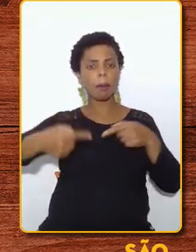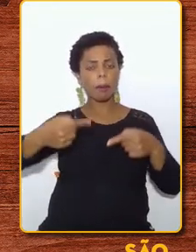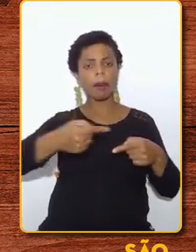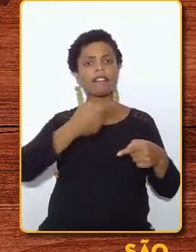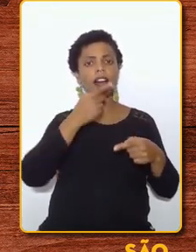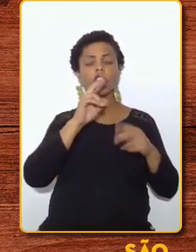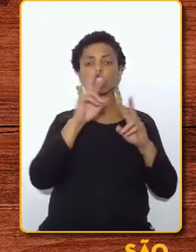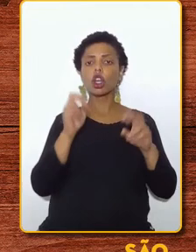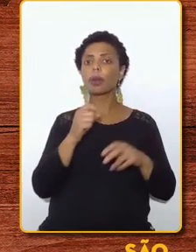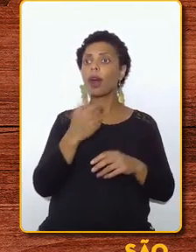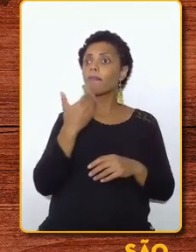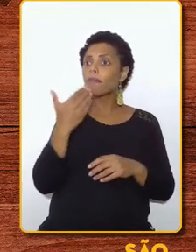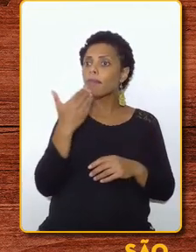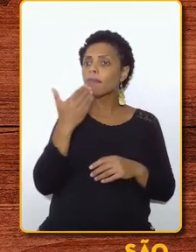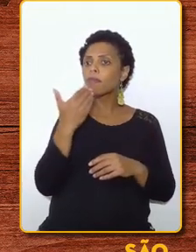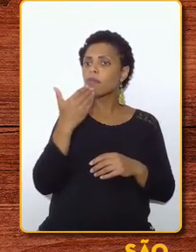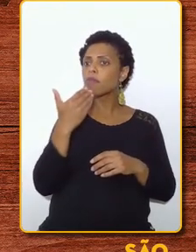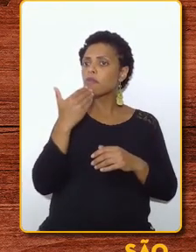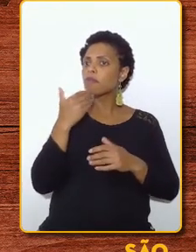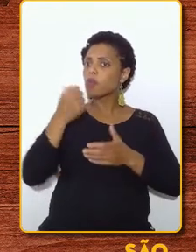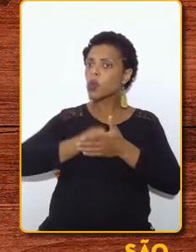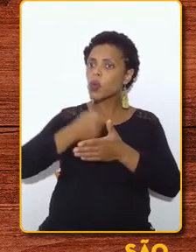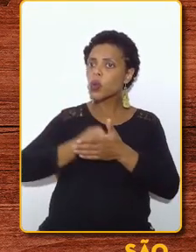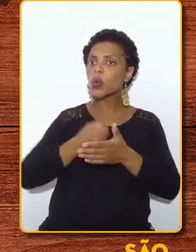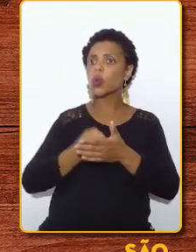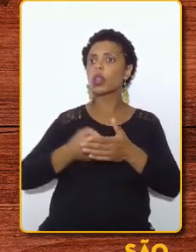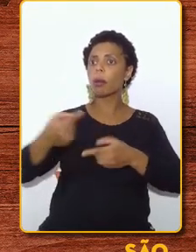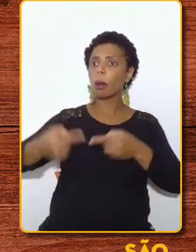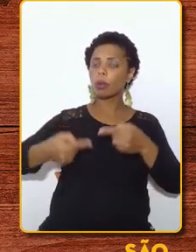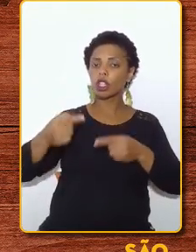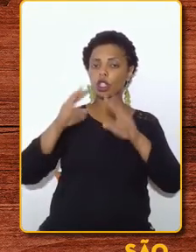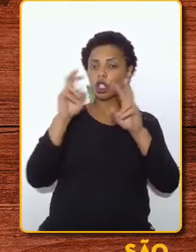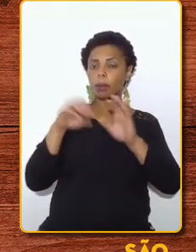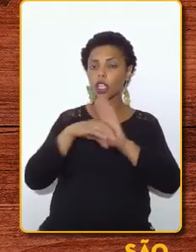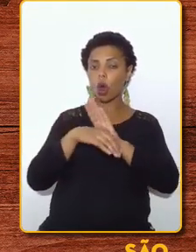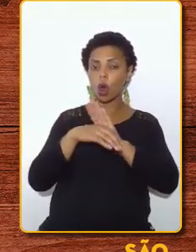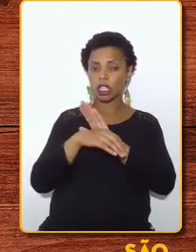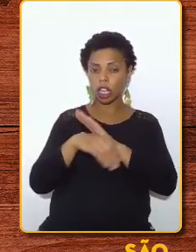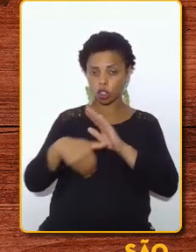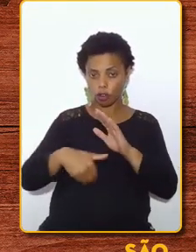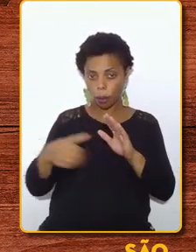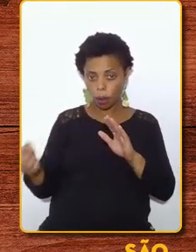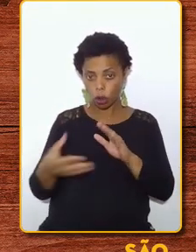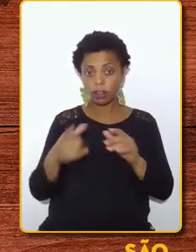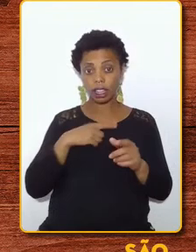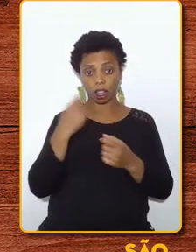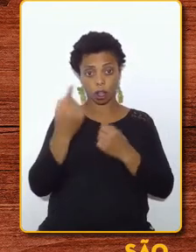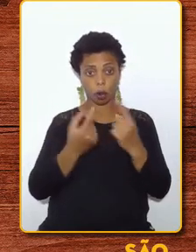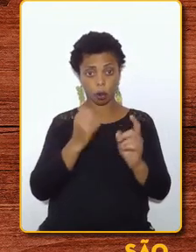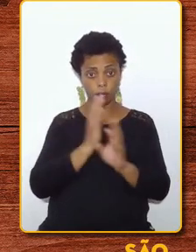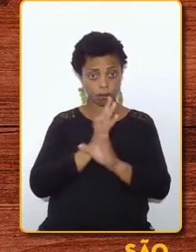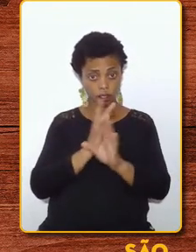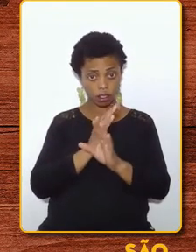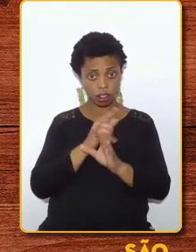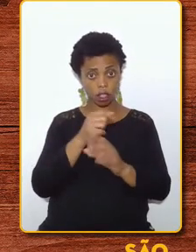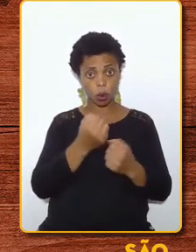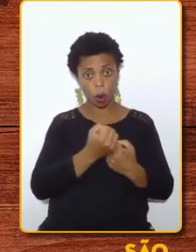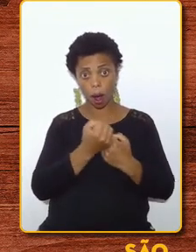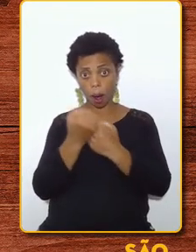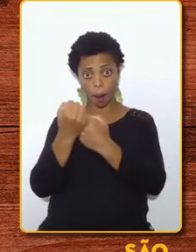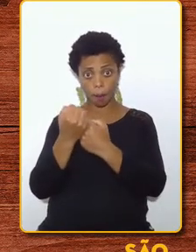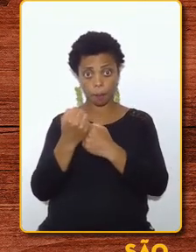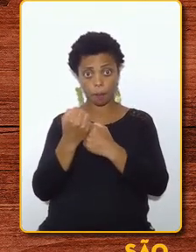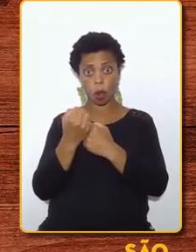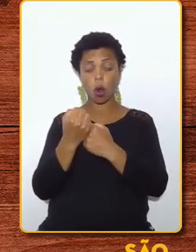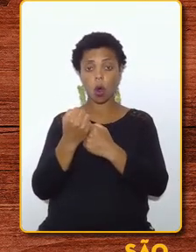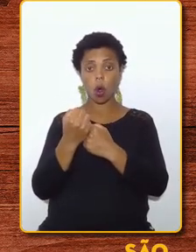novo conceito de fome, tem algumas cidades que, por exemplo, o apoio à reforma agrária chegava a 70%